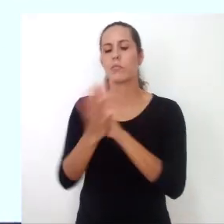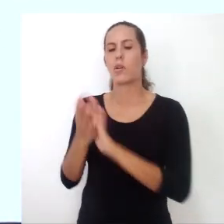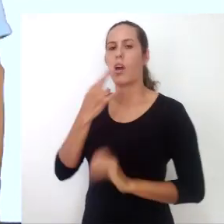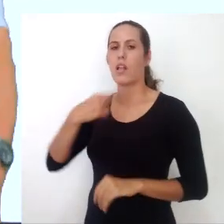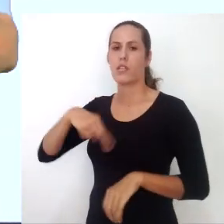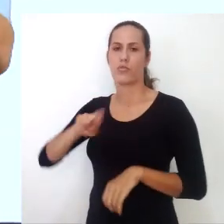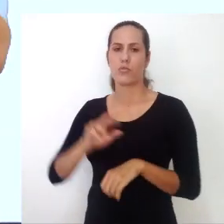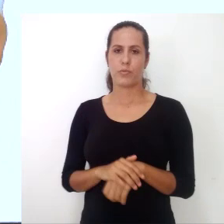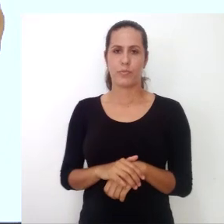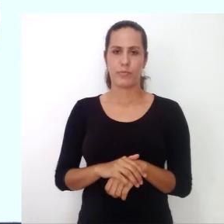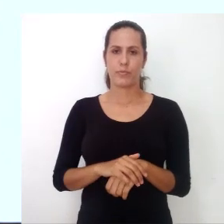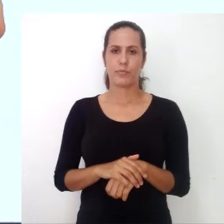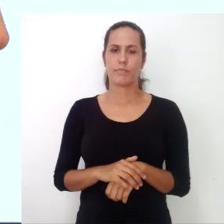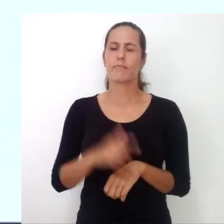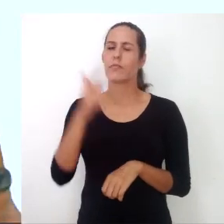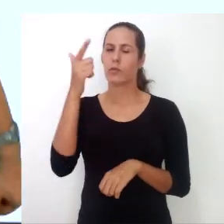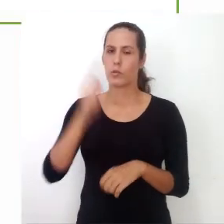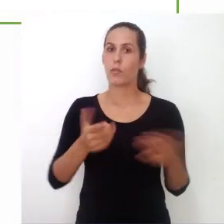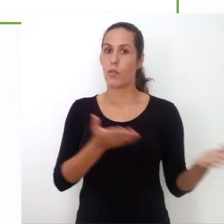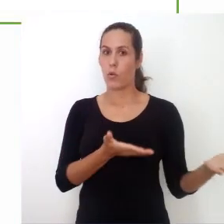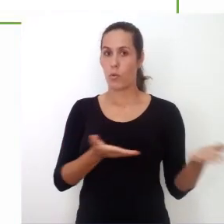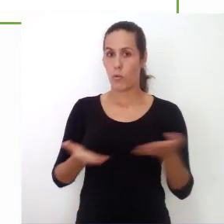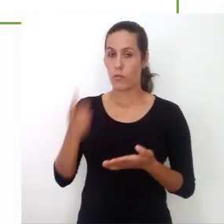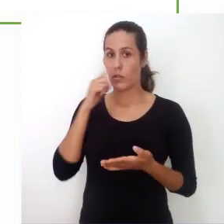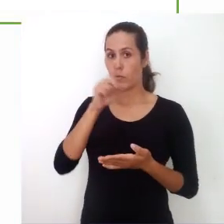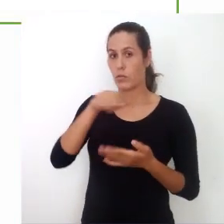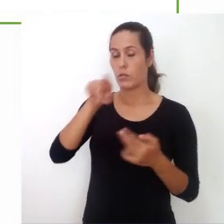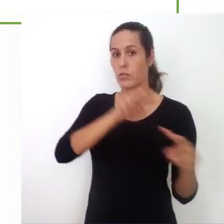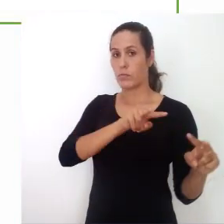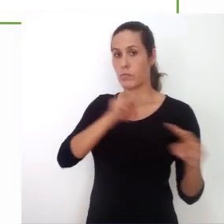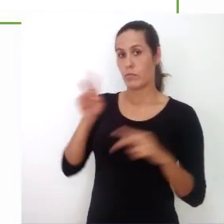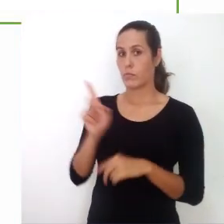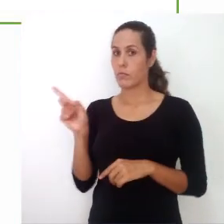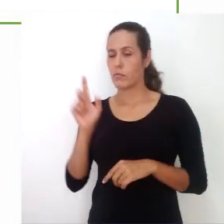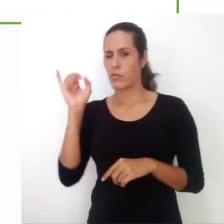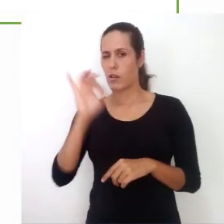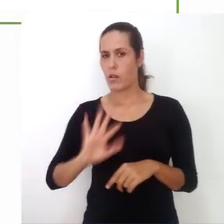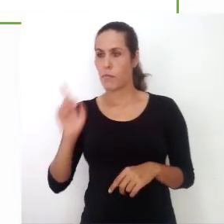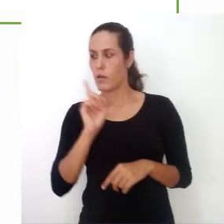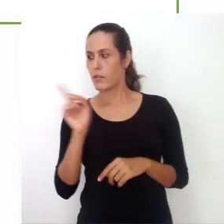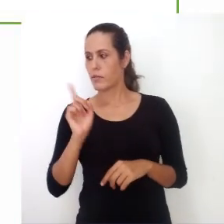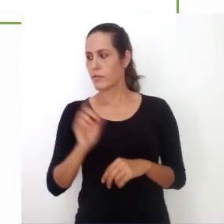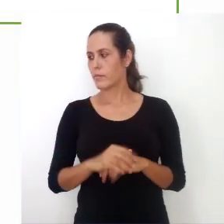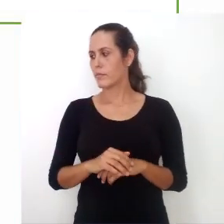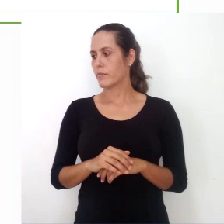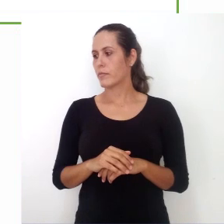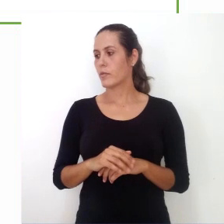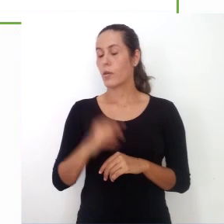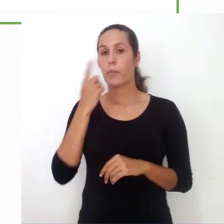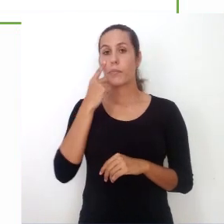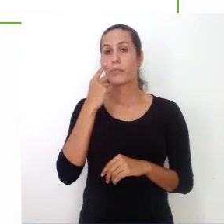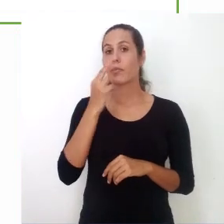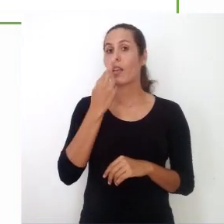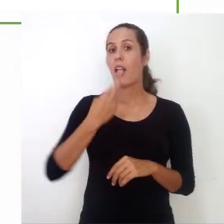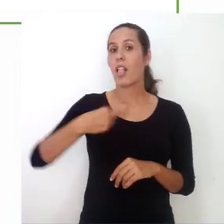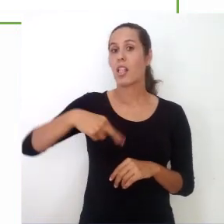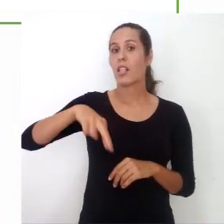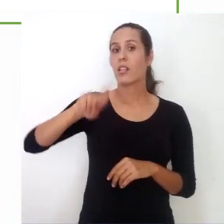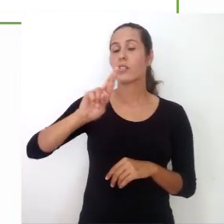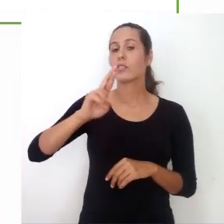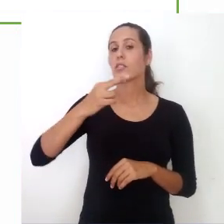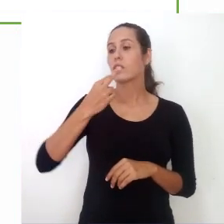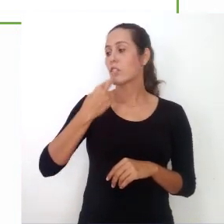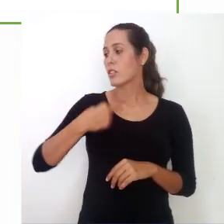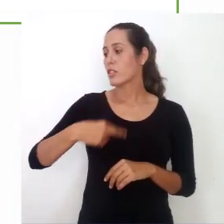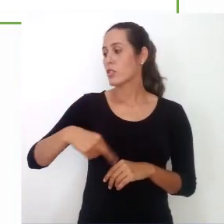religiosa. Novamente convido vocês a olharem a tela. Nós temos aí o quê? Religiões,